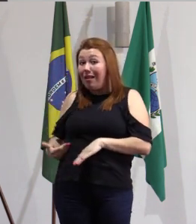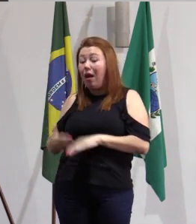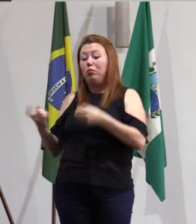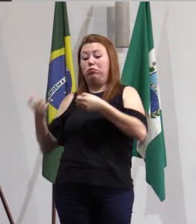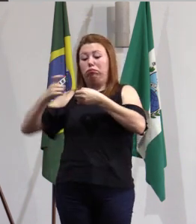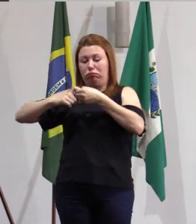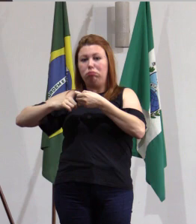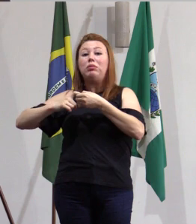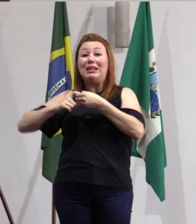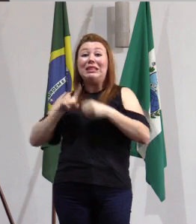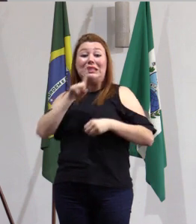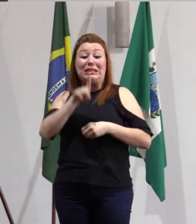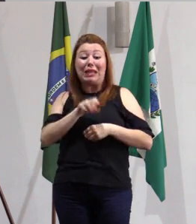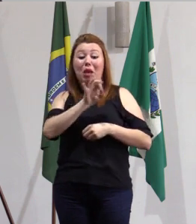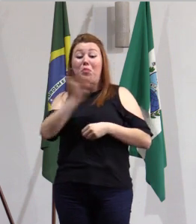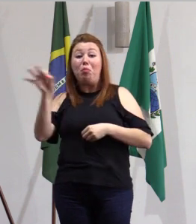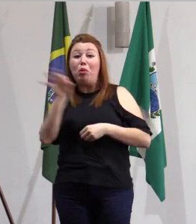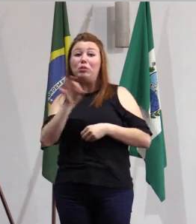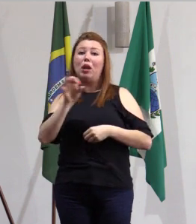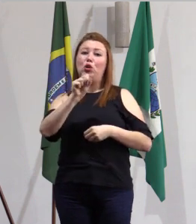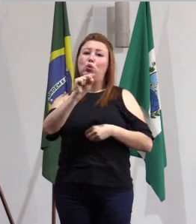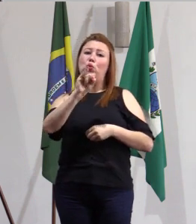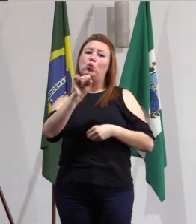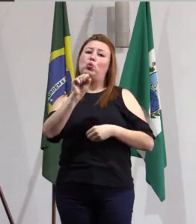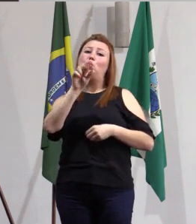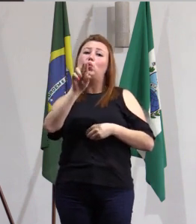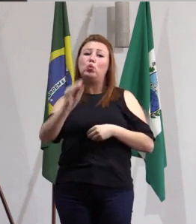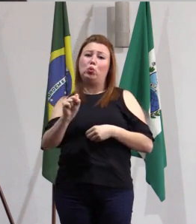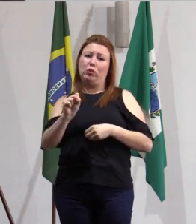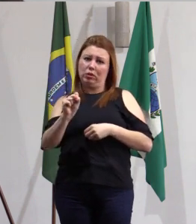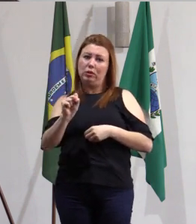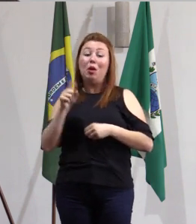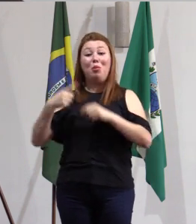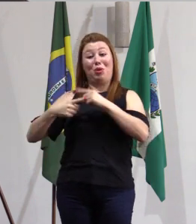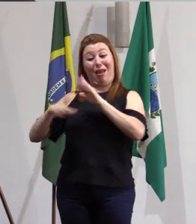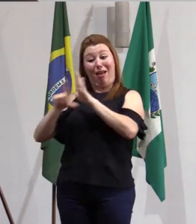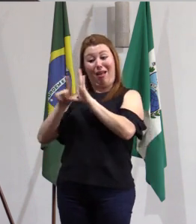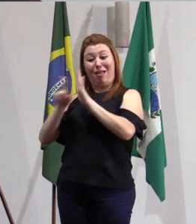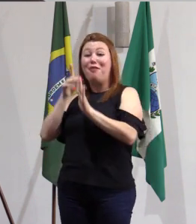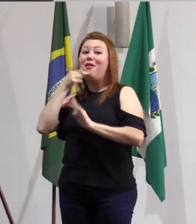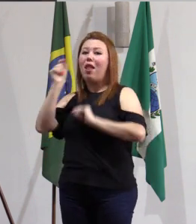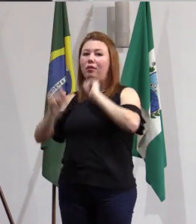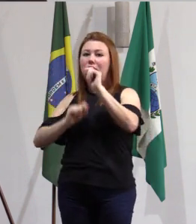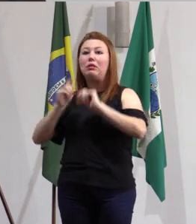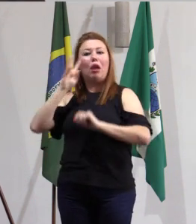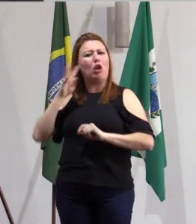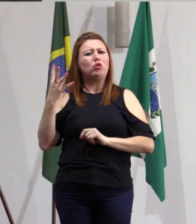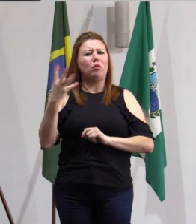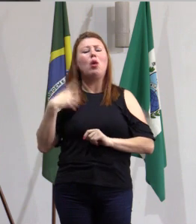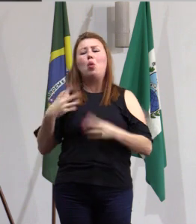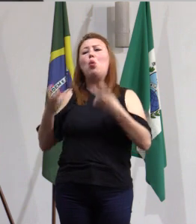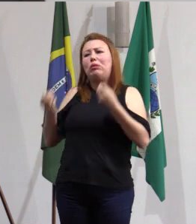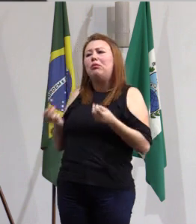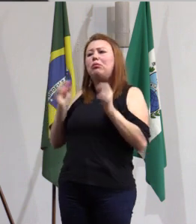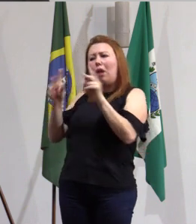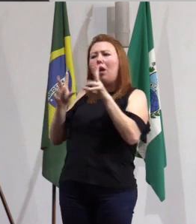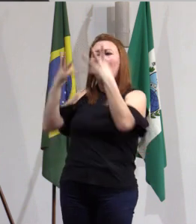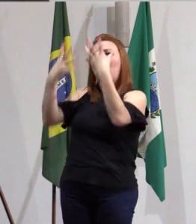para 100% de atendimento SUS, porque é isso que diz a lei da IBSER, esse argumento foi decisivo para muita gente. Para mim, por exemplo, foi.